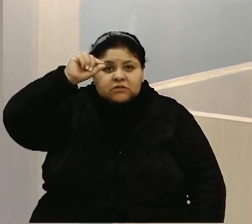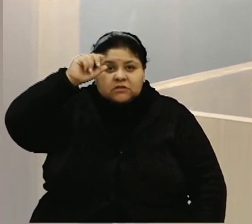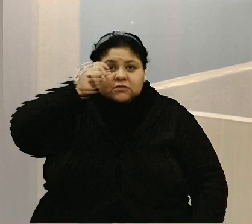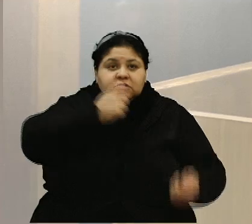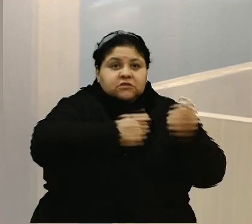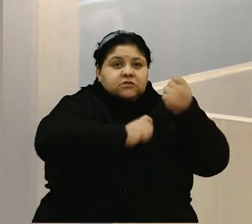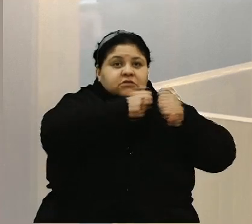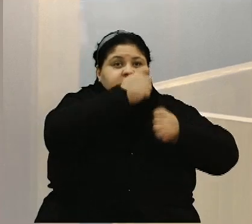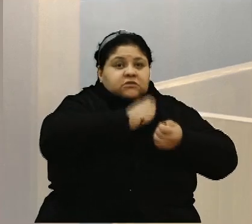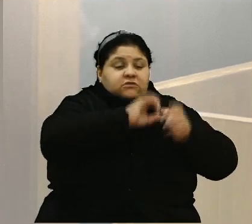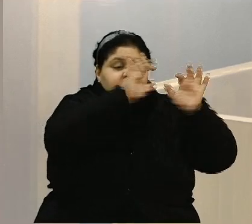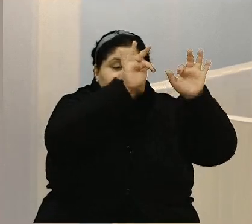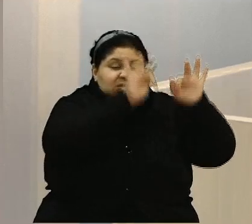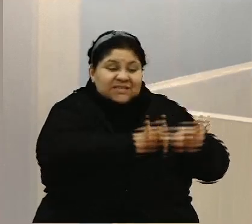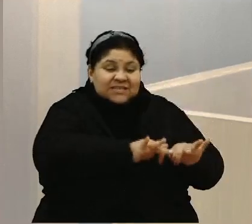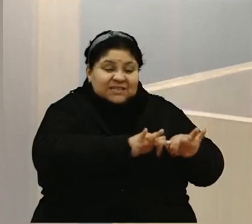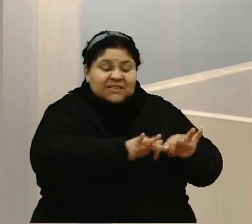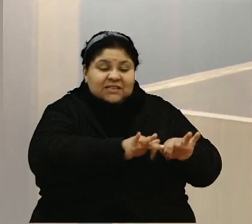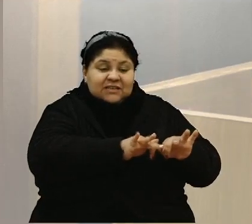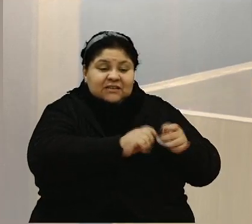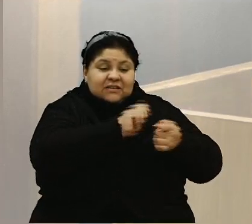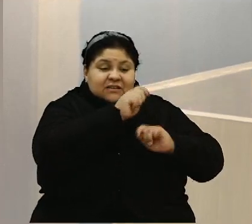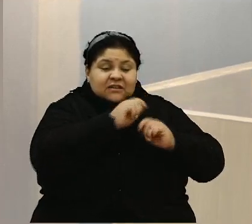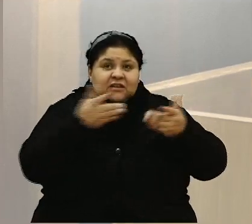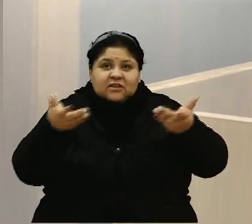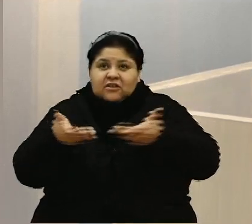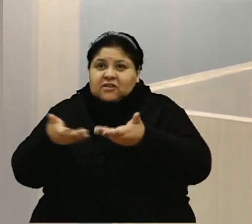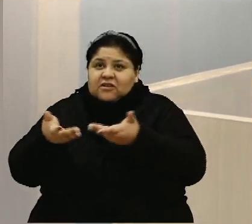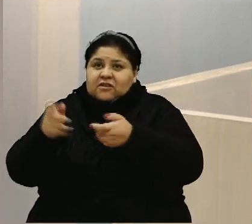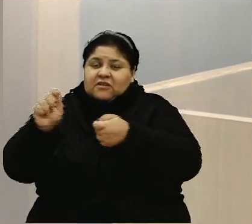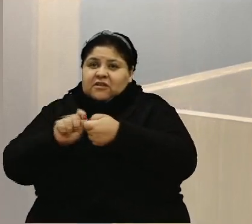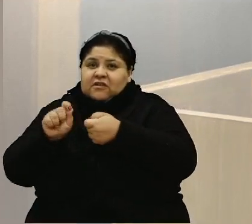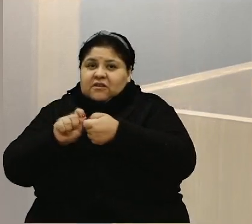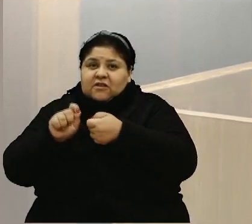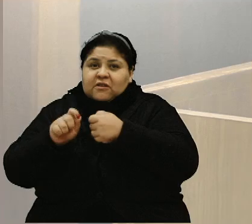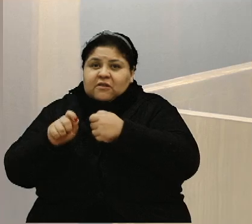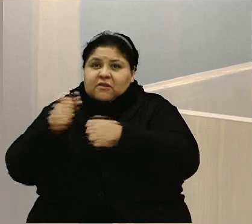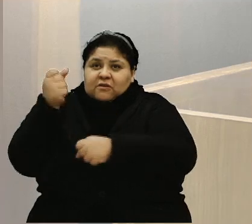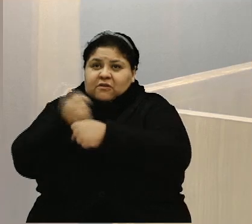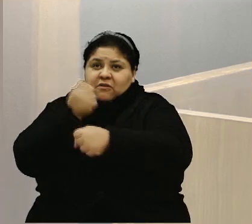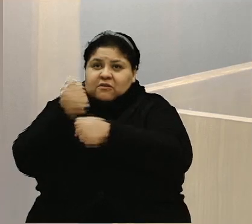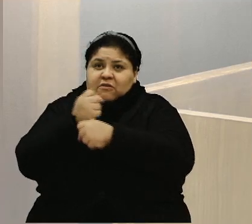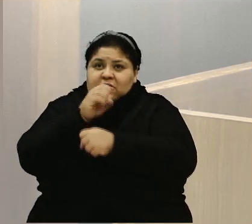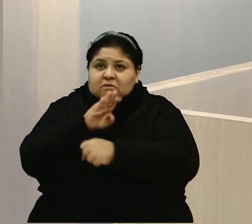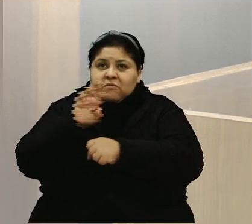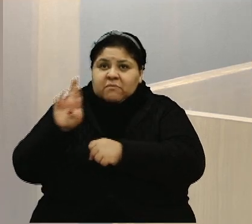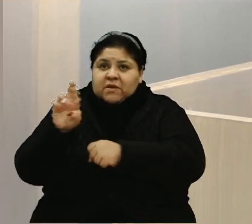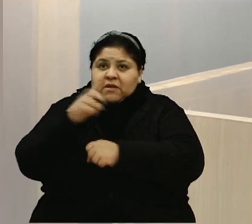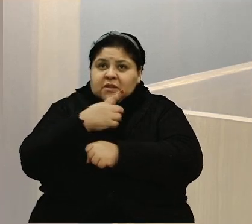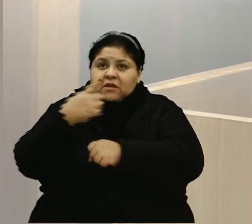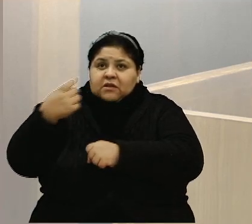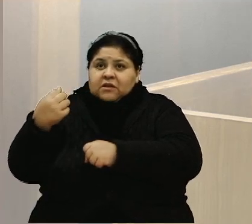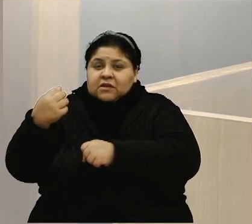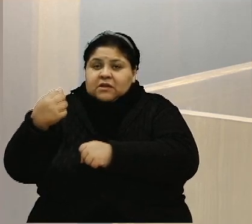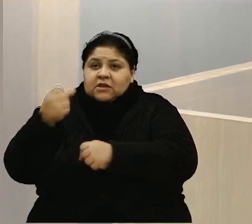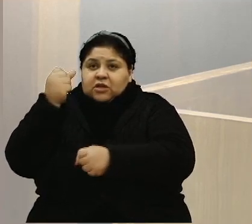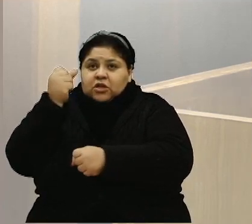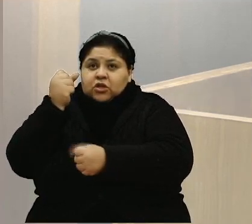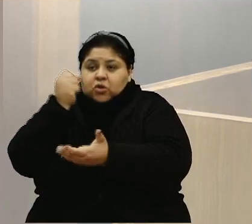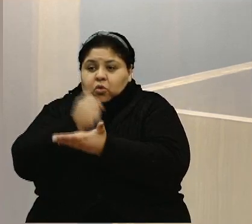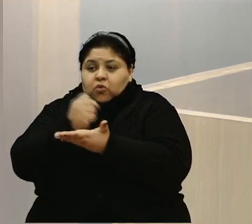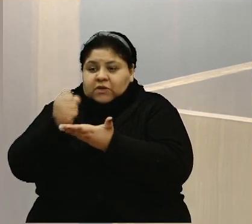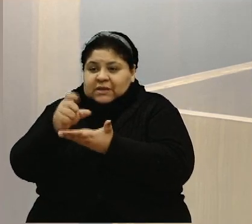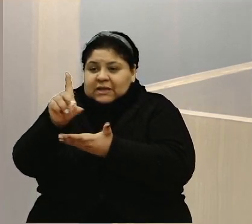que desistiu do município é a que está fazendo as intervenções da BR-116 contratada pela DENIT.